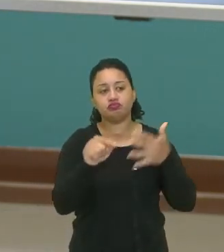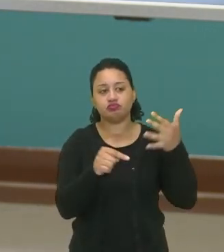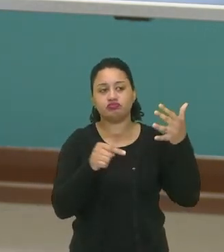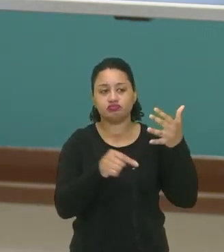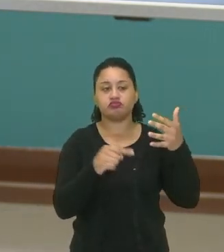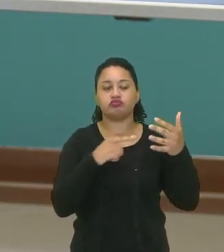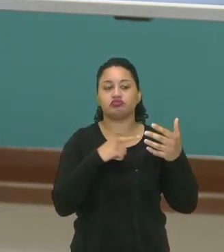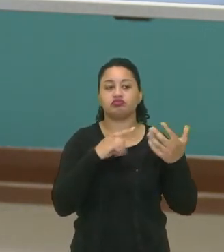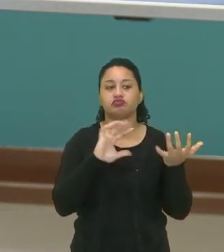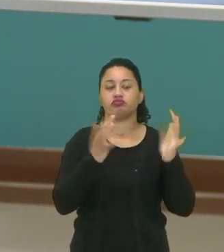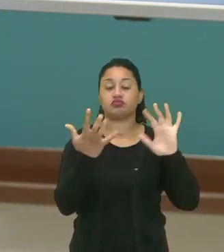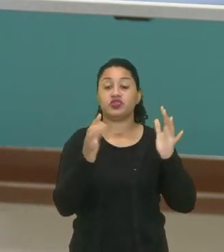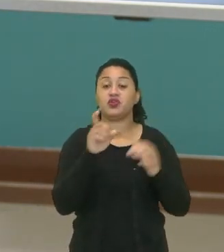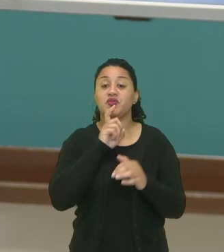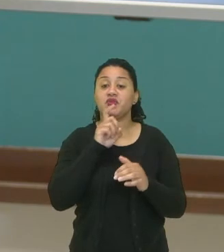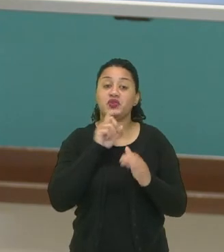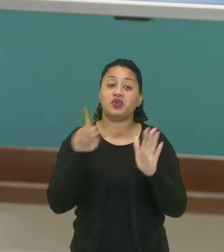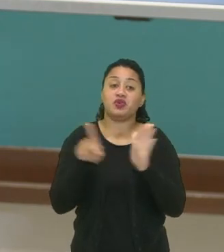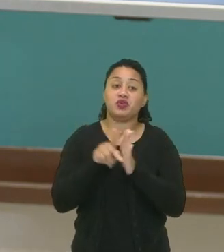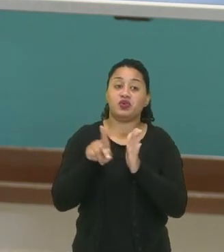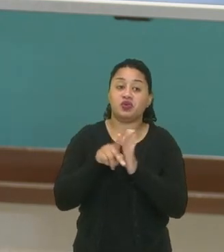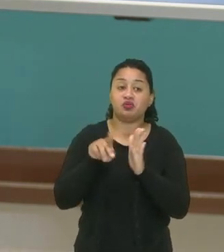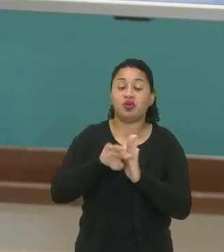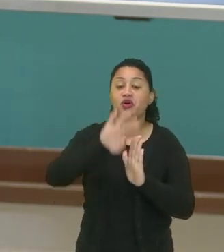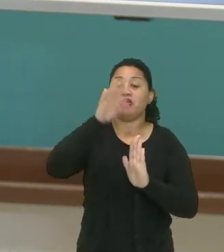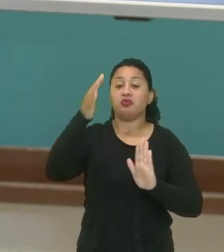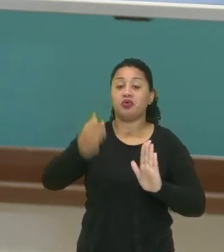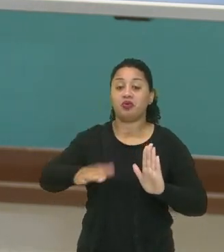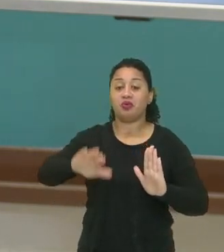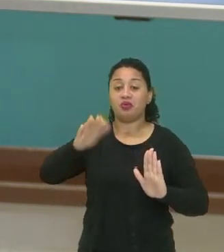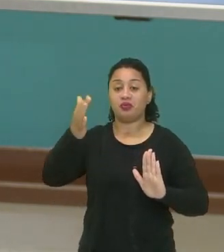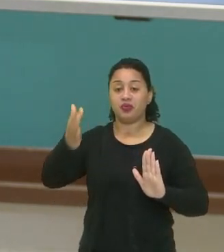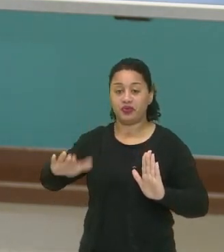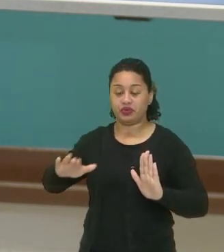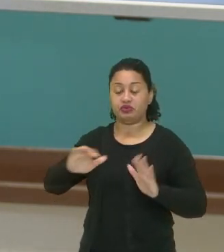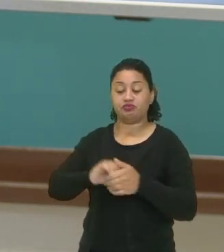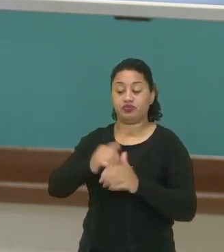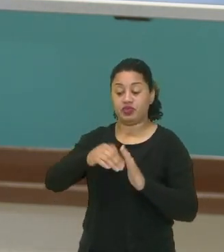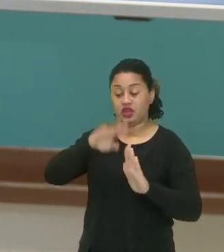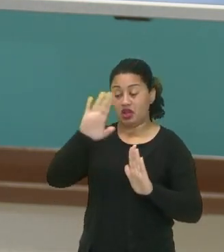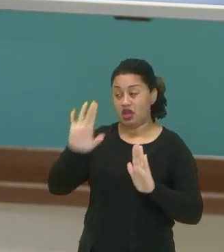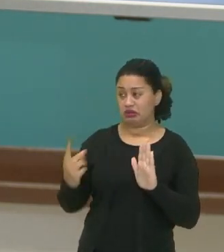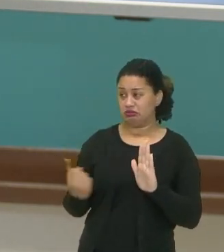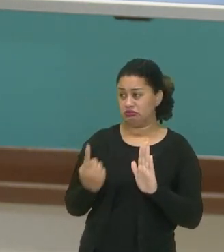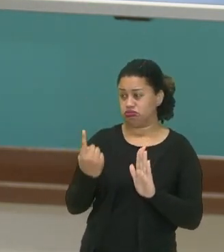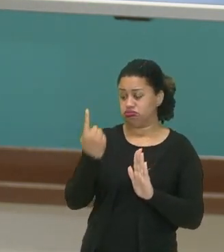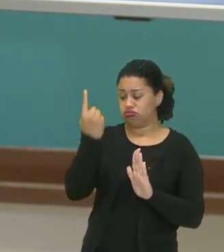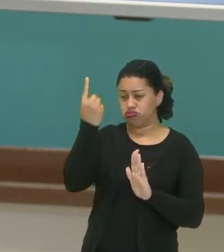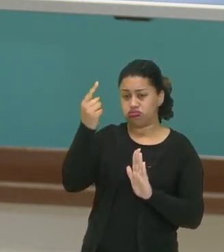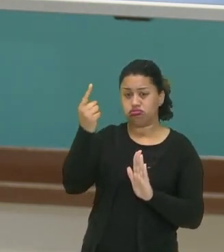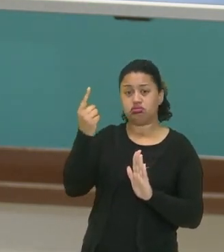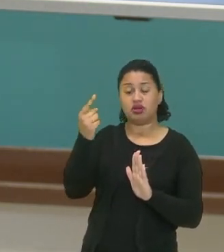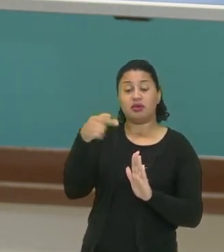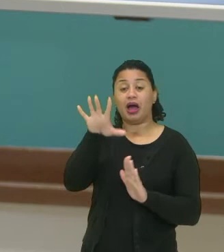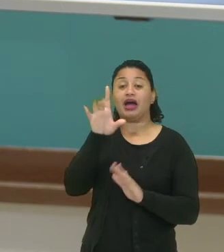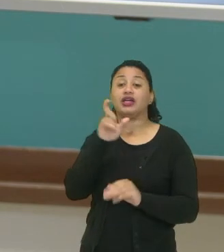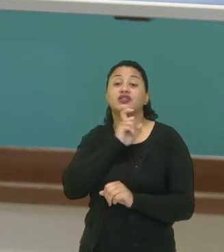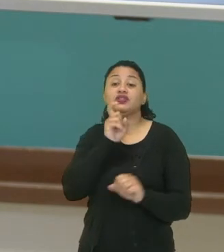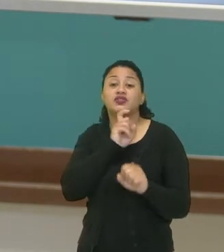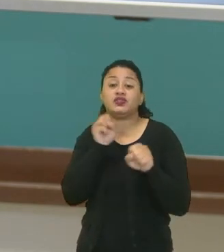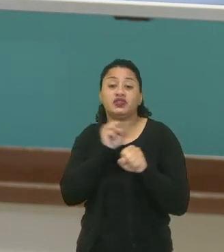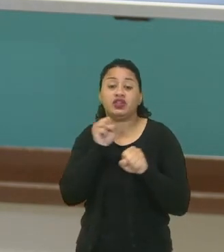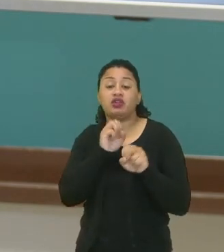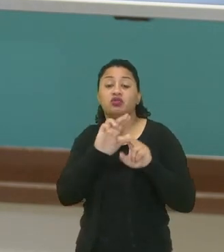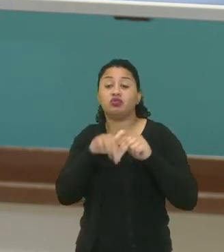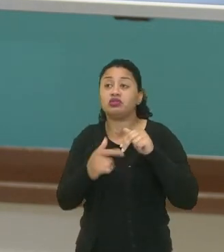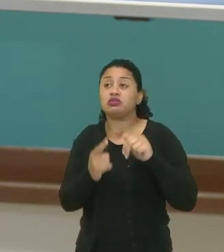ao clima frio de montanha. Então, repare, nas montanhas, quanto mais alto no geral, mais frio fica. Por isso que no